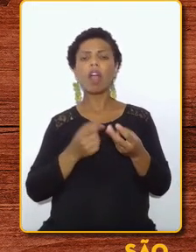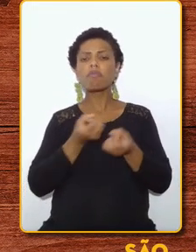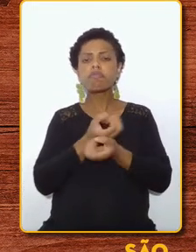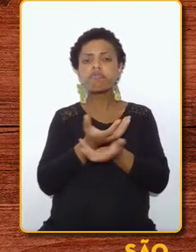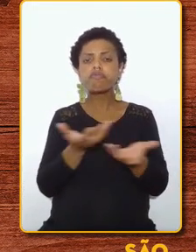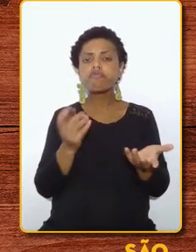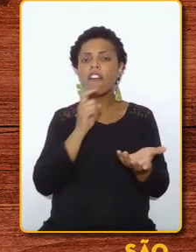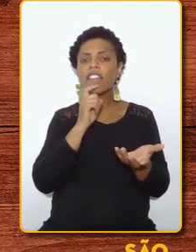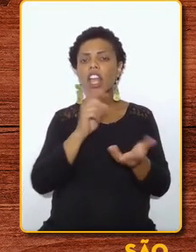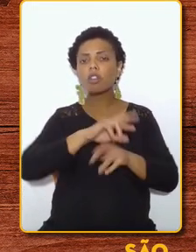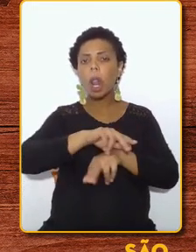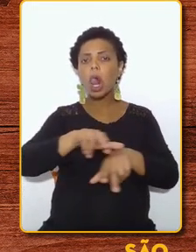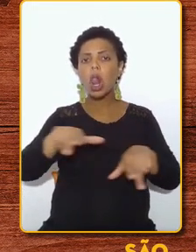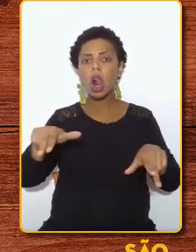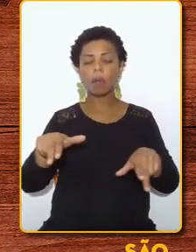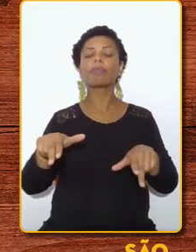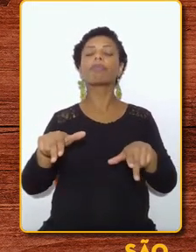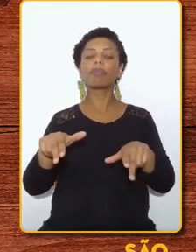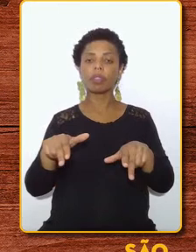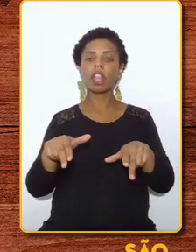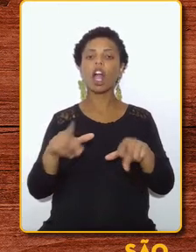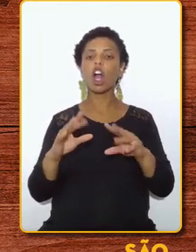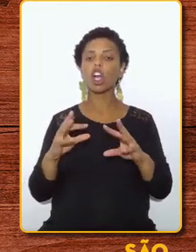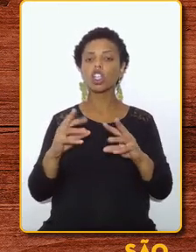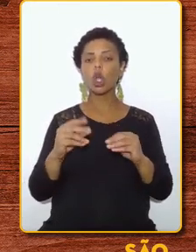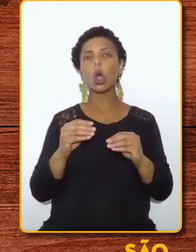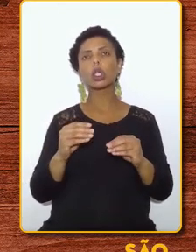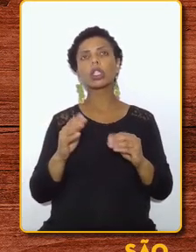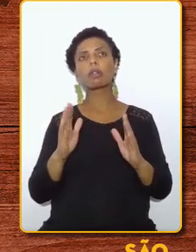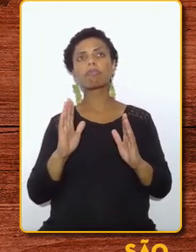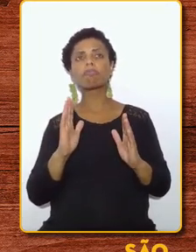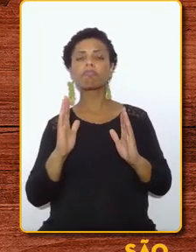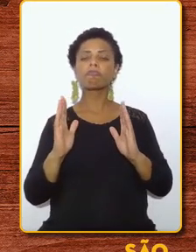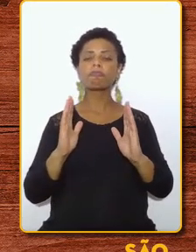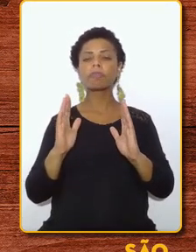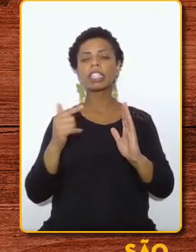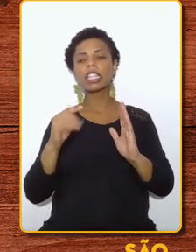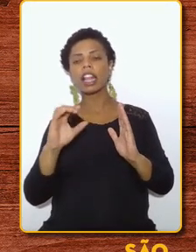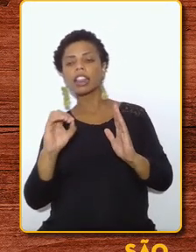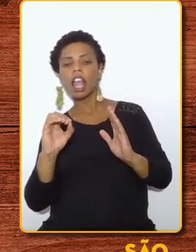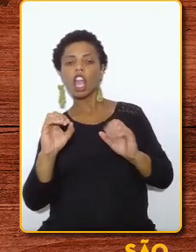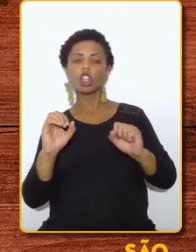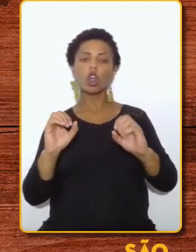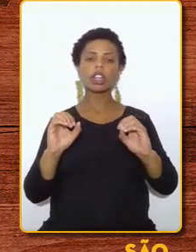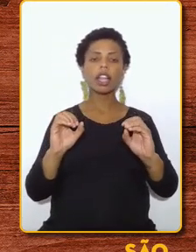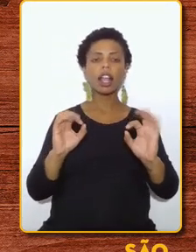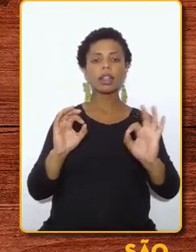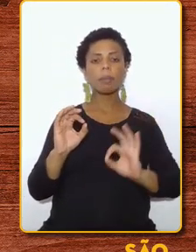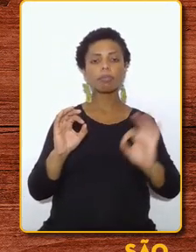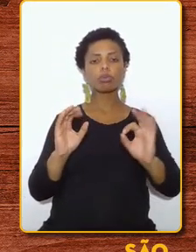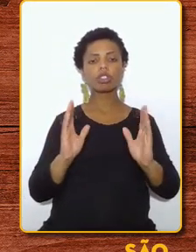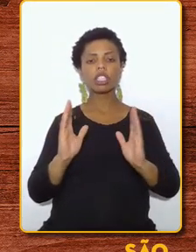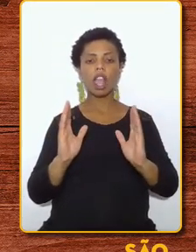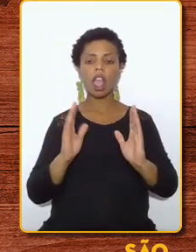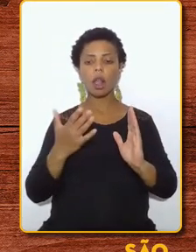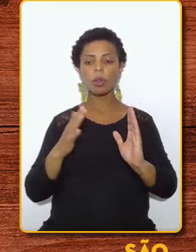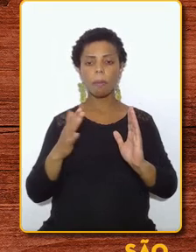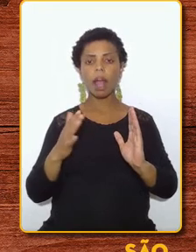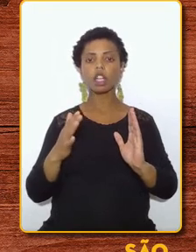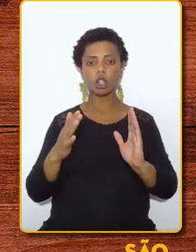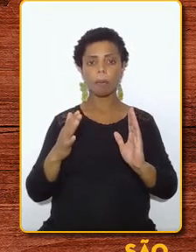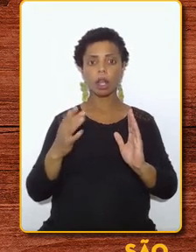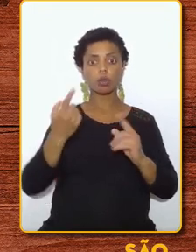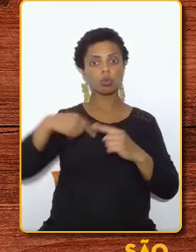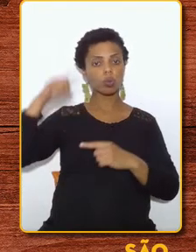até, que davam todos entre 70% e 80% no censo anterior,